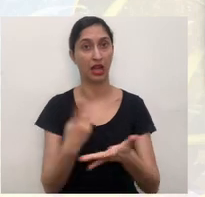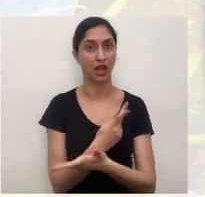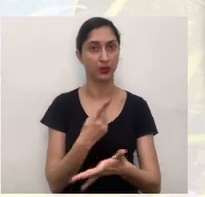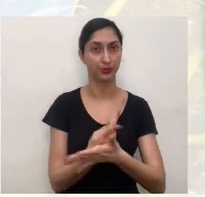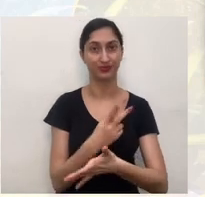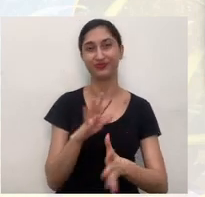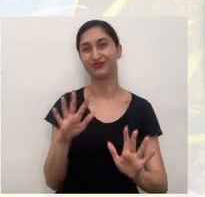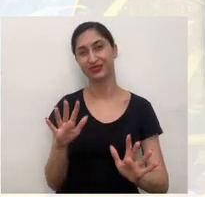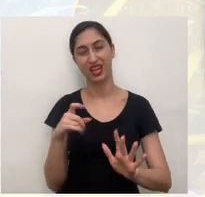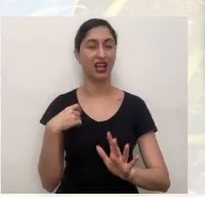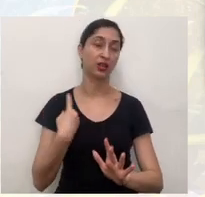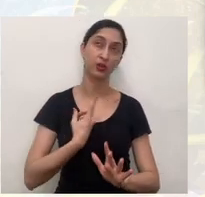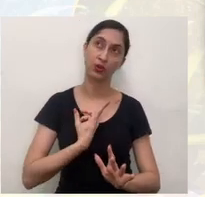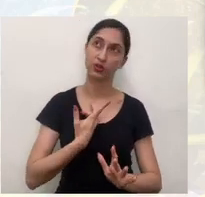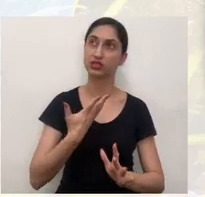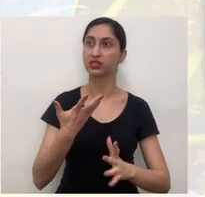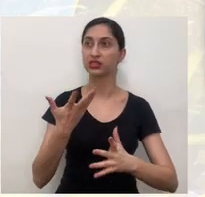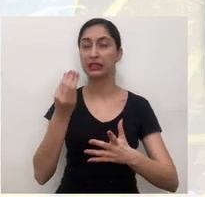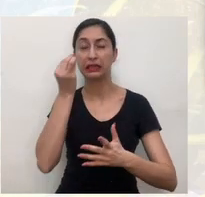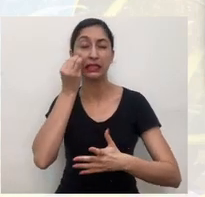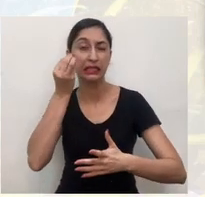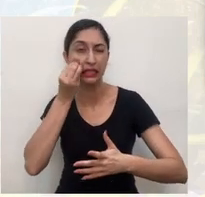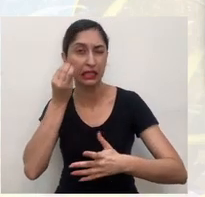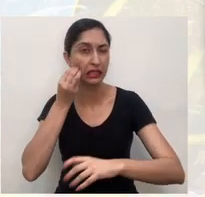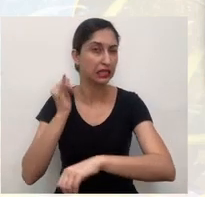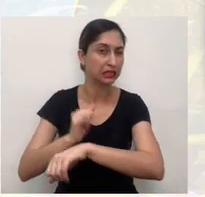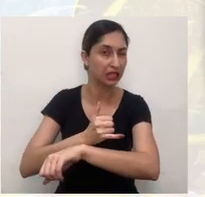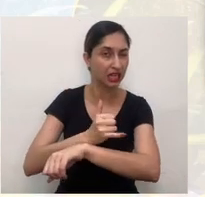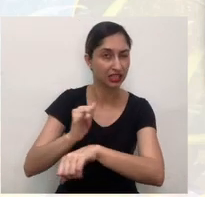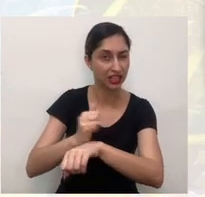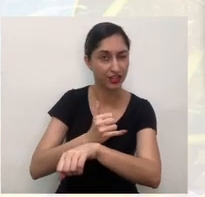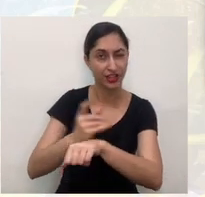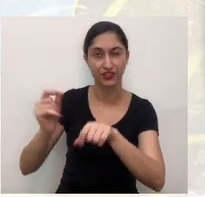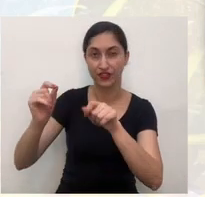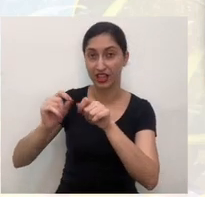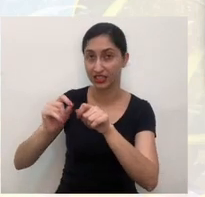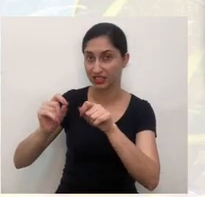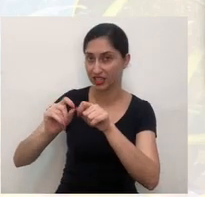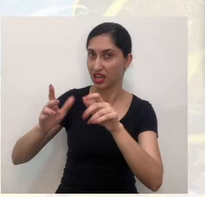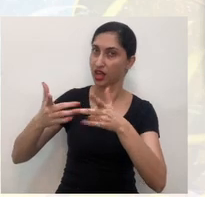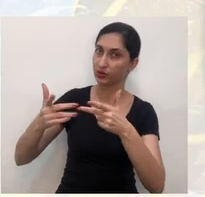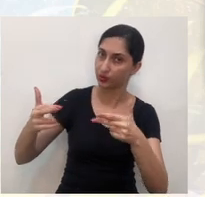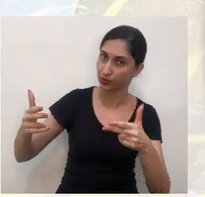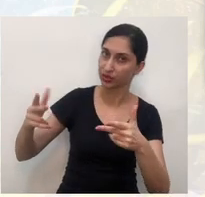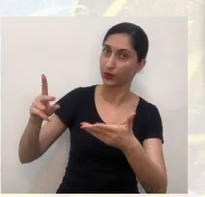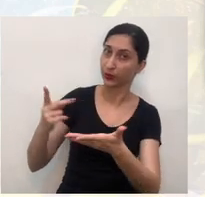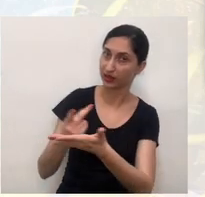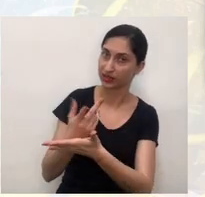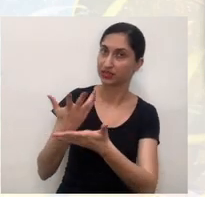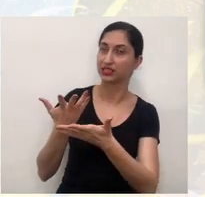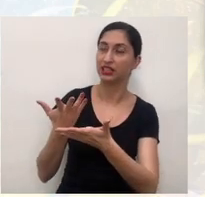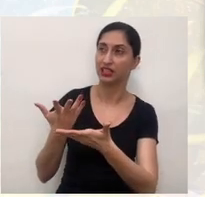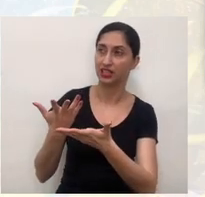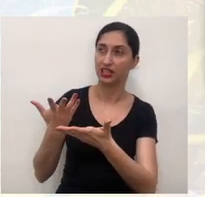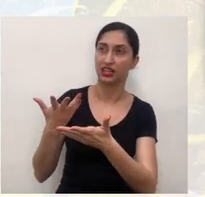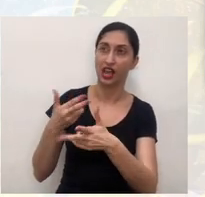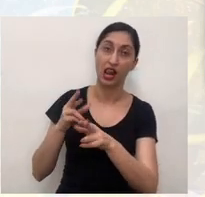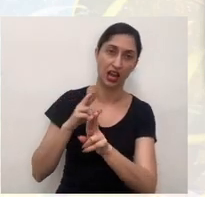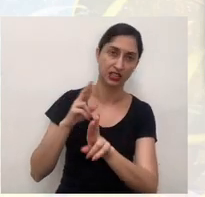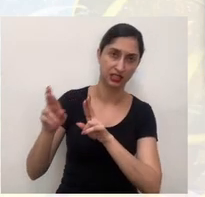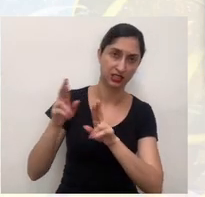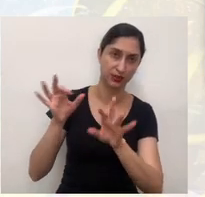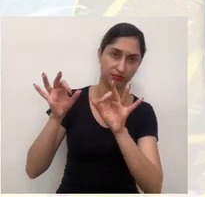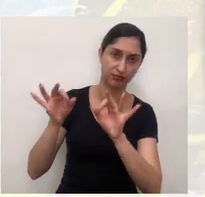que as coisas se encaixem, como se diz em bom português, vai forçar a barra. Então, eu gosto de falar isso